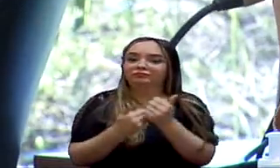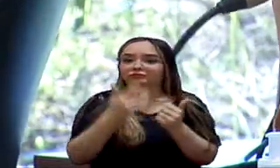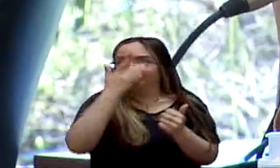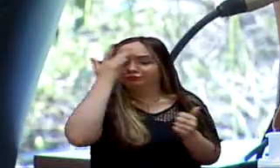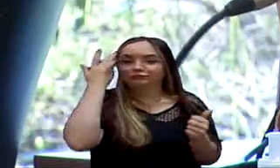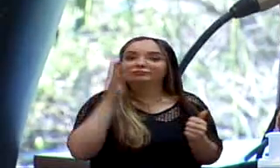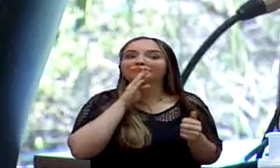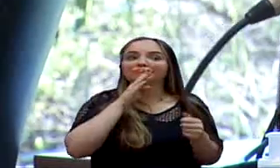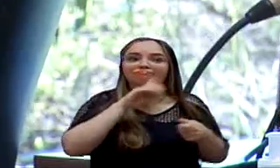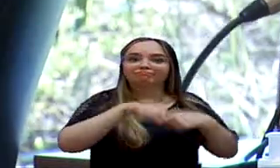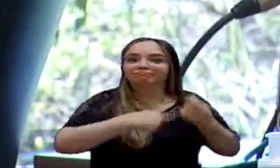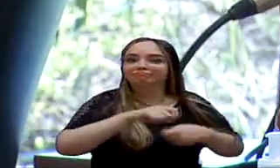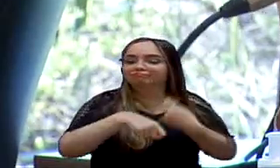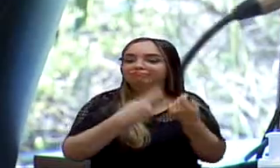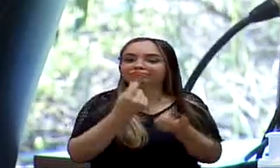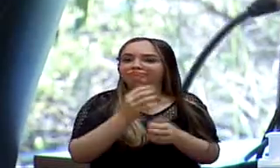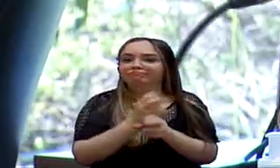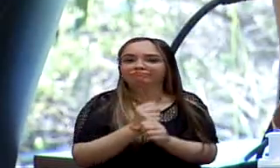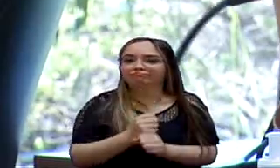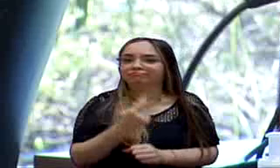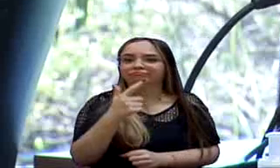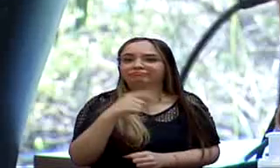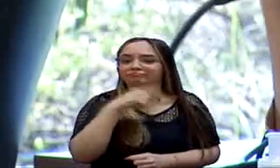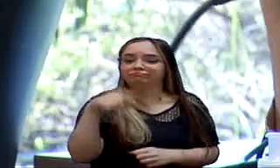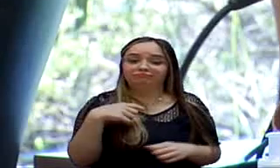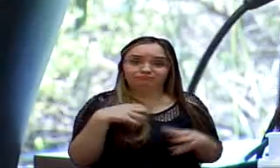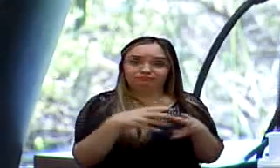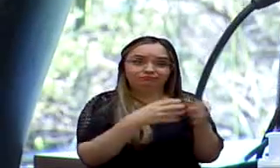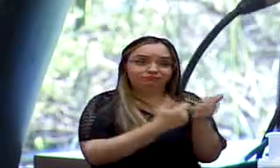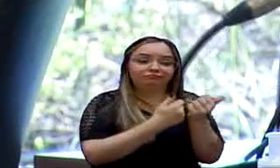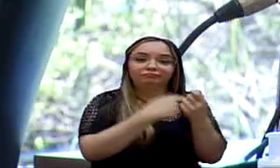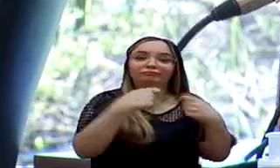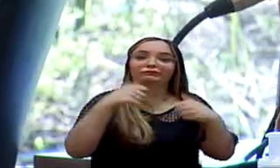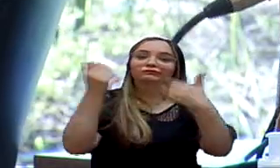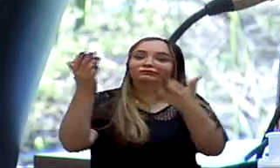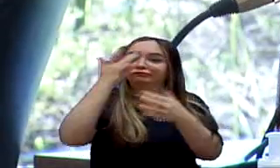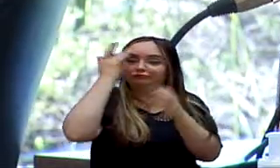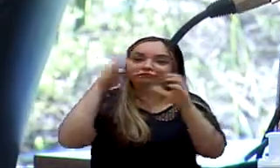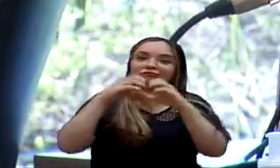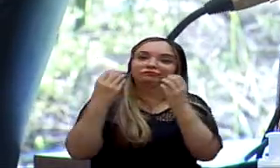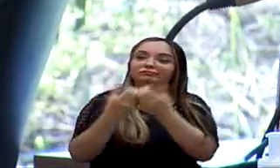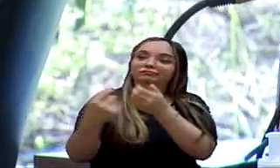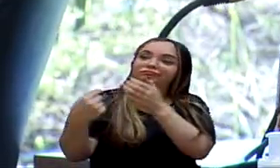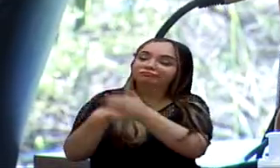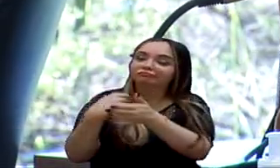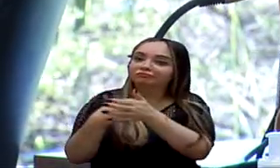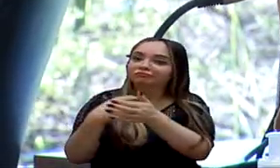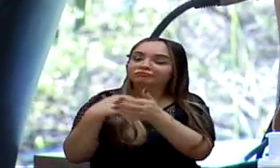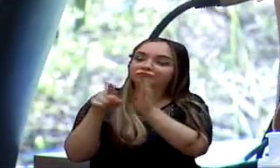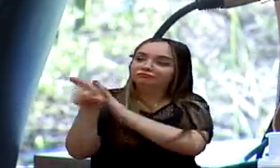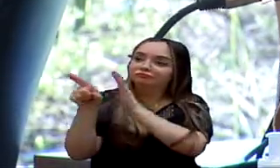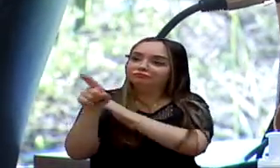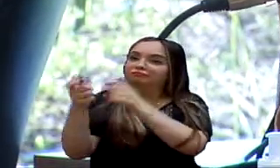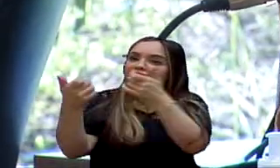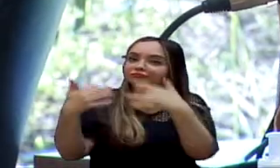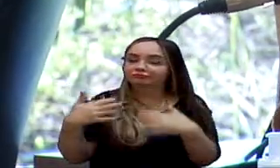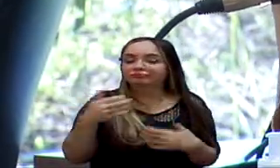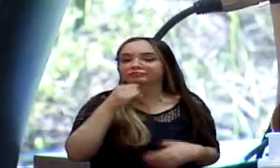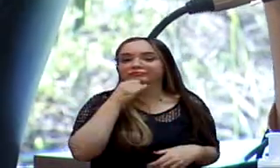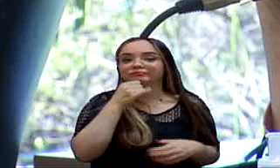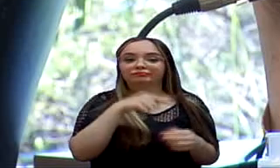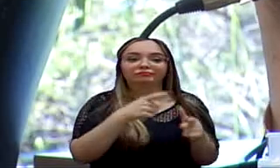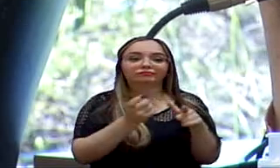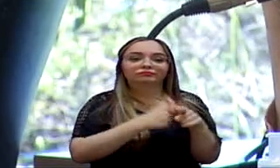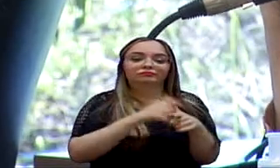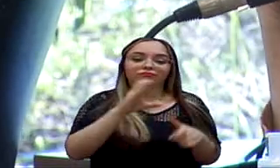eu tenho que o gabinete tem que se virar consultar pessoas de fora da câmara para nos assessorar por exemplo aqui